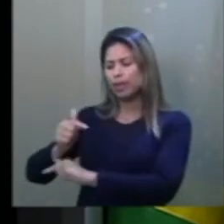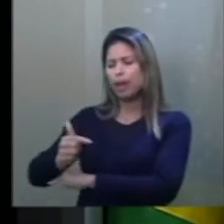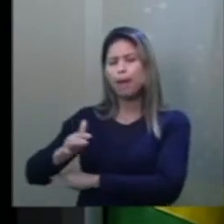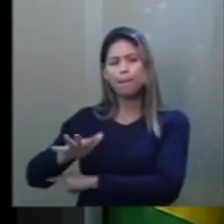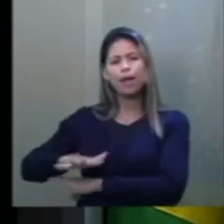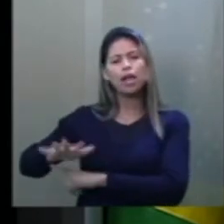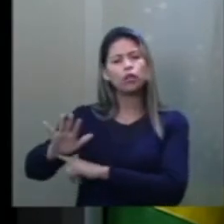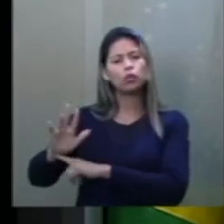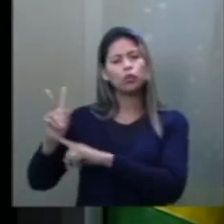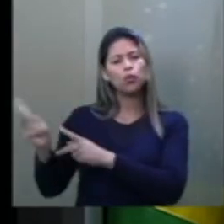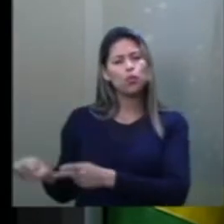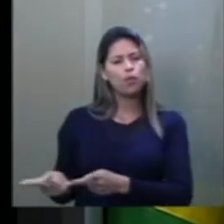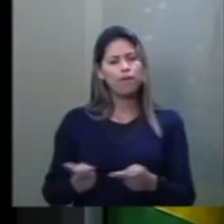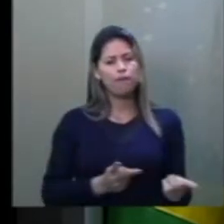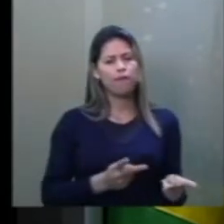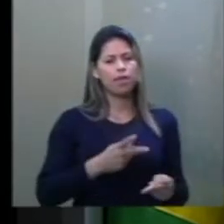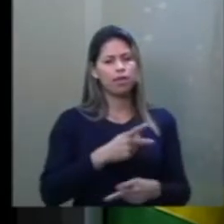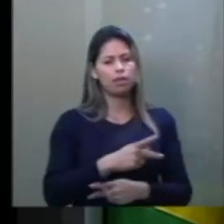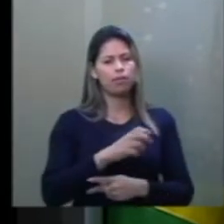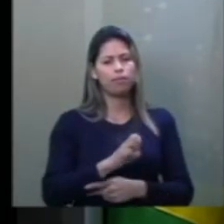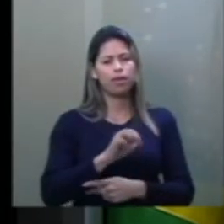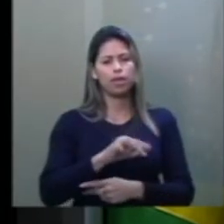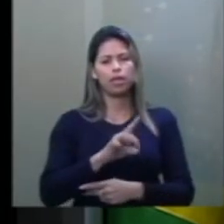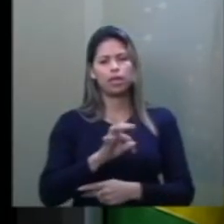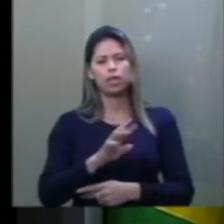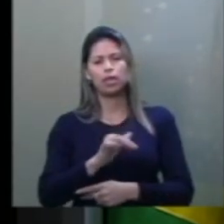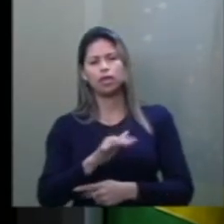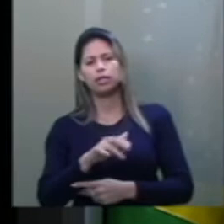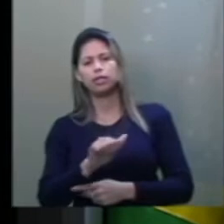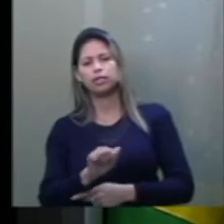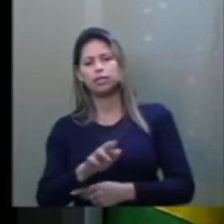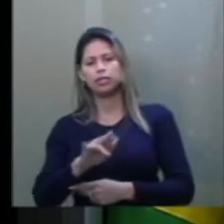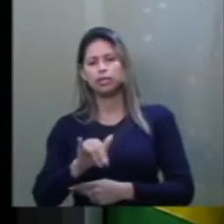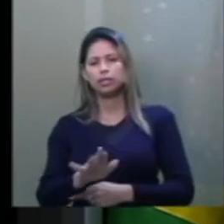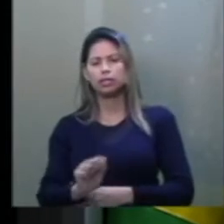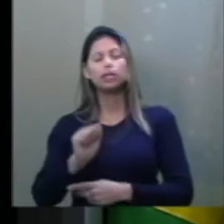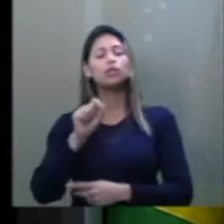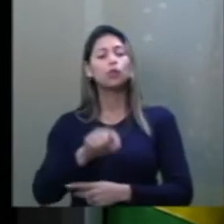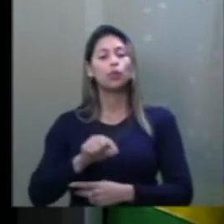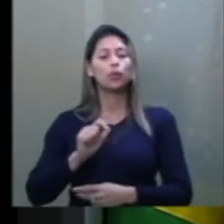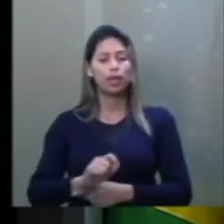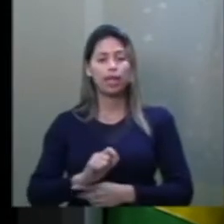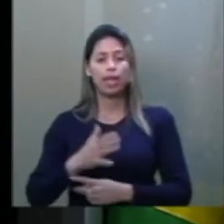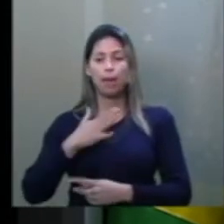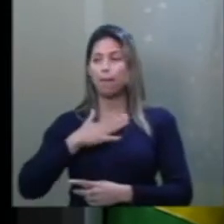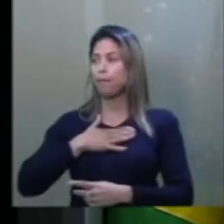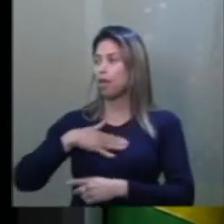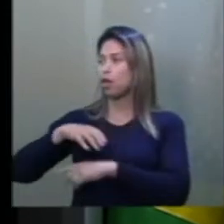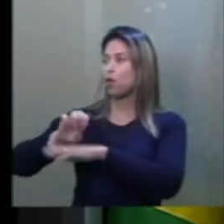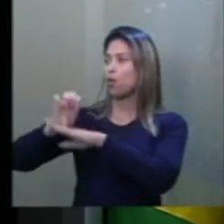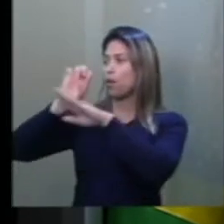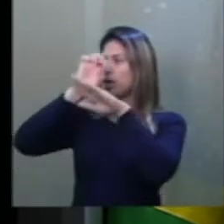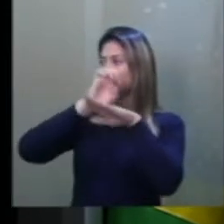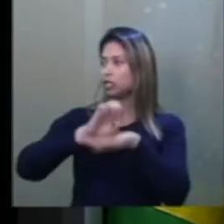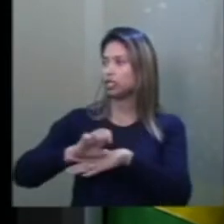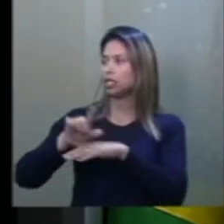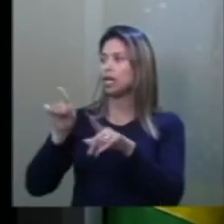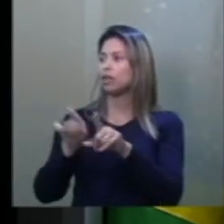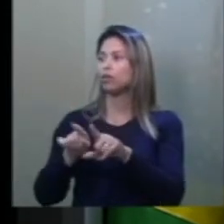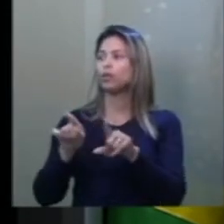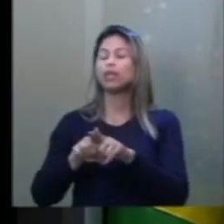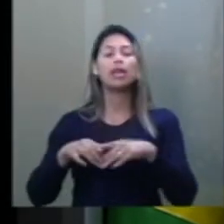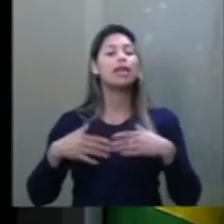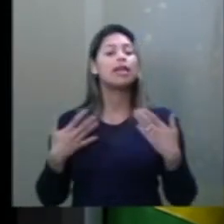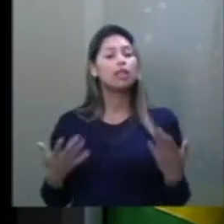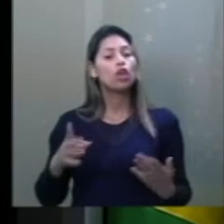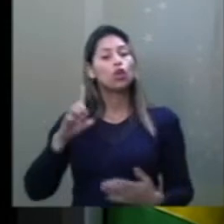visita à penitenciária federal instalada em Porto Velho, na capital do meu querido estado de Rondônia, no dia